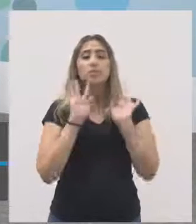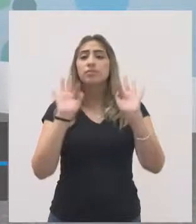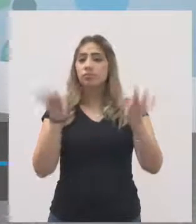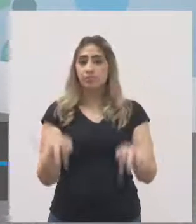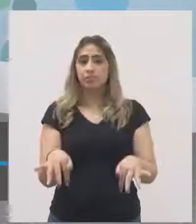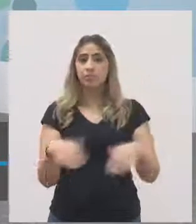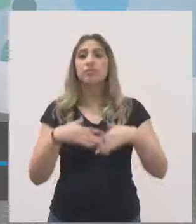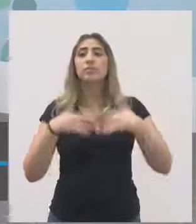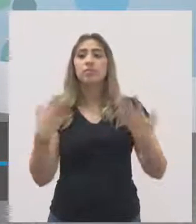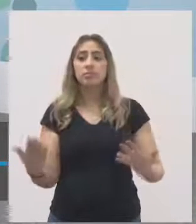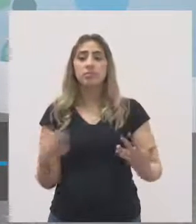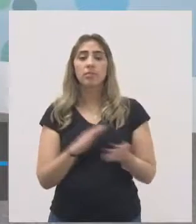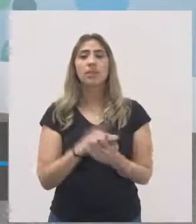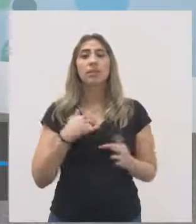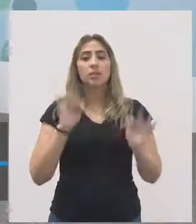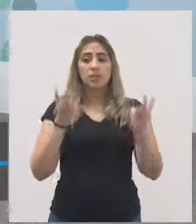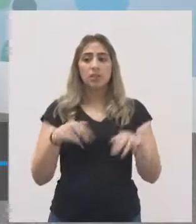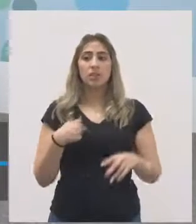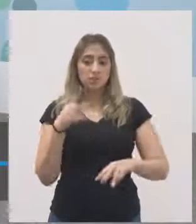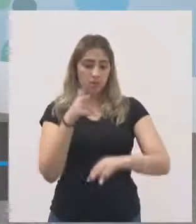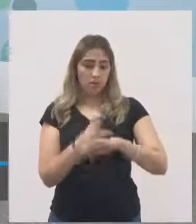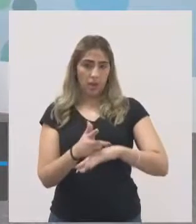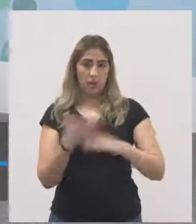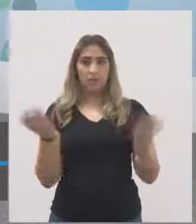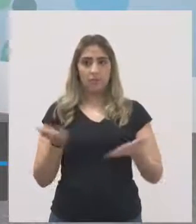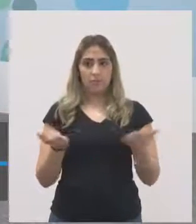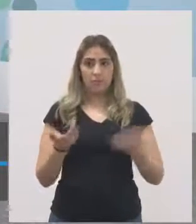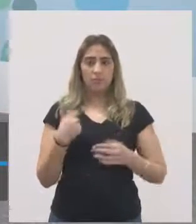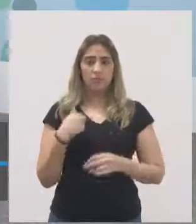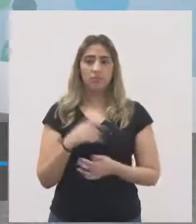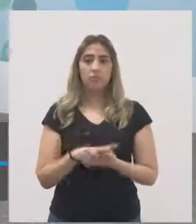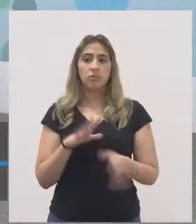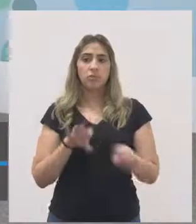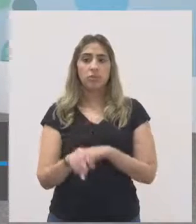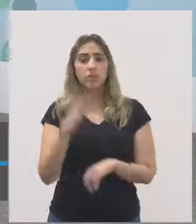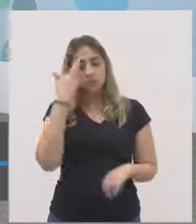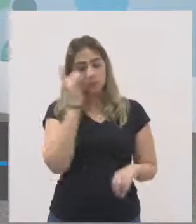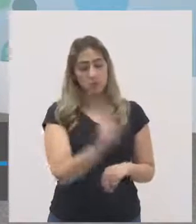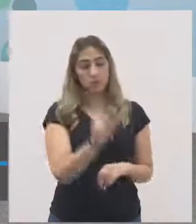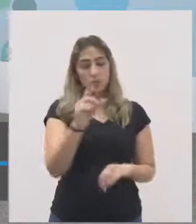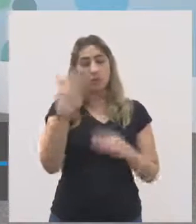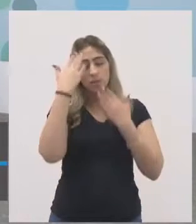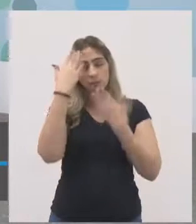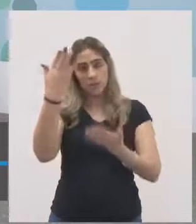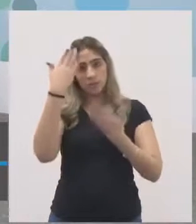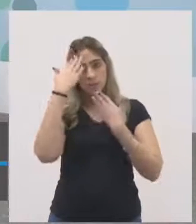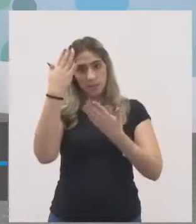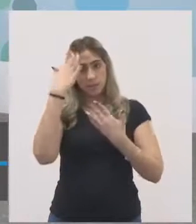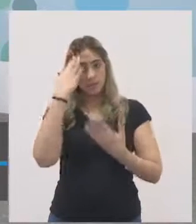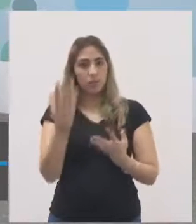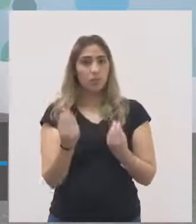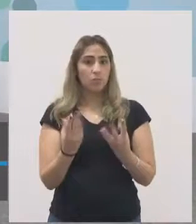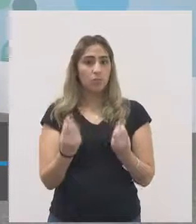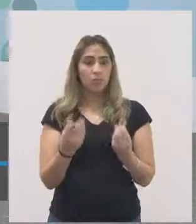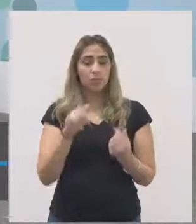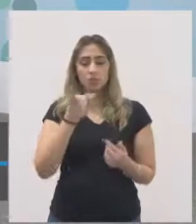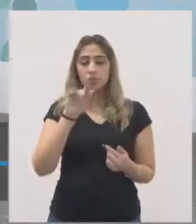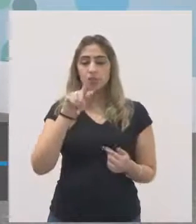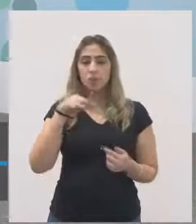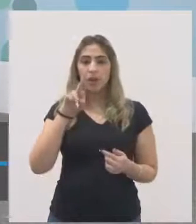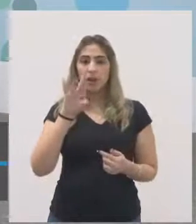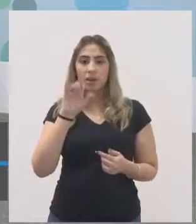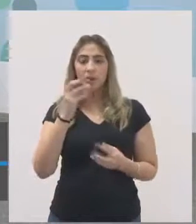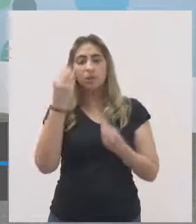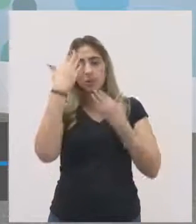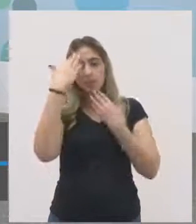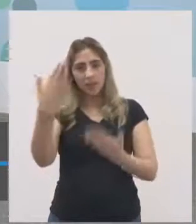Enfim, Giovanni, estamos terminando a nossa formação. O pessoal tá aqui agradecendo demais. Ó, Gilmara tá colocando obrigada,